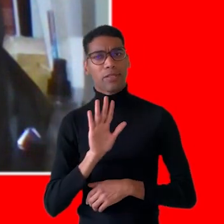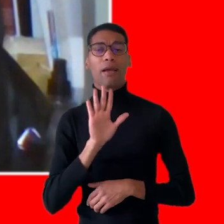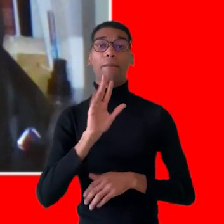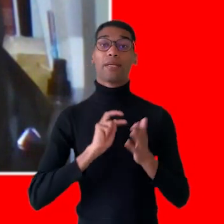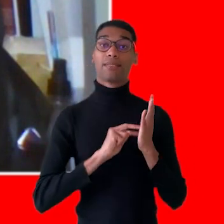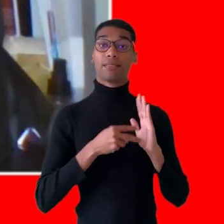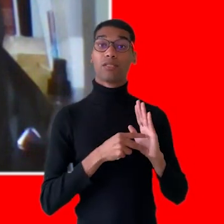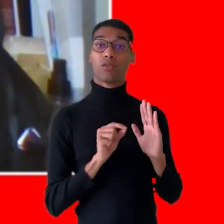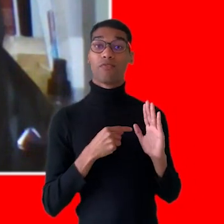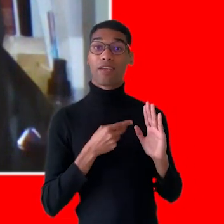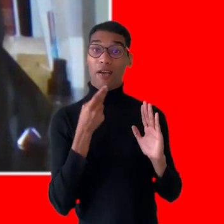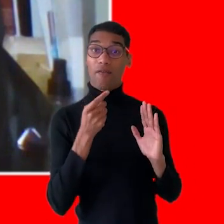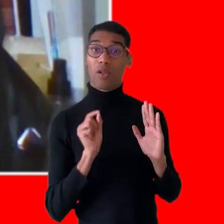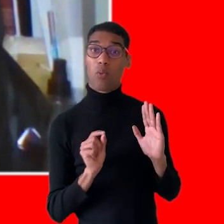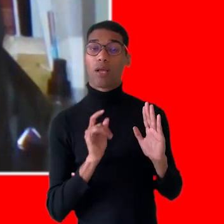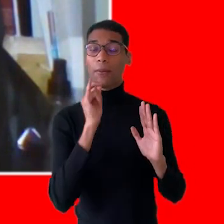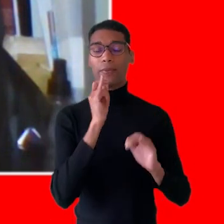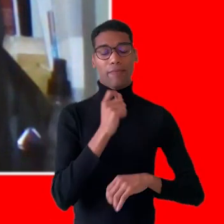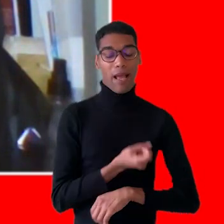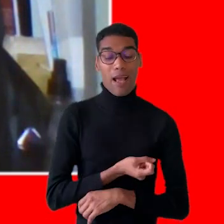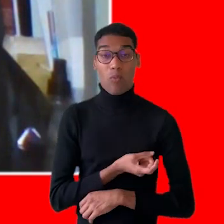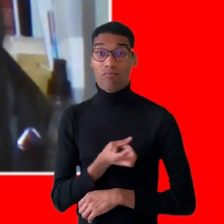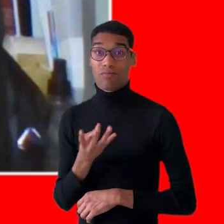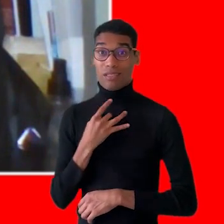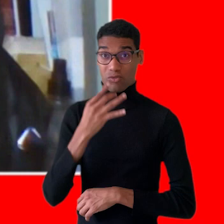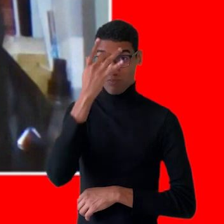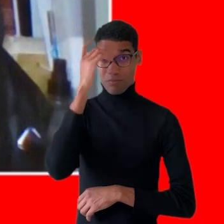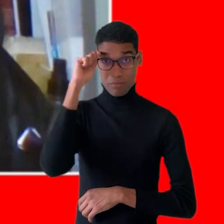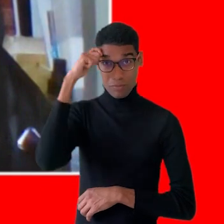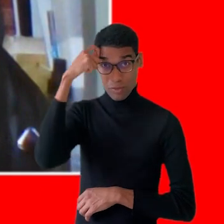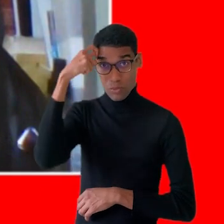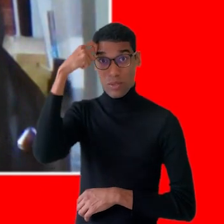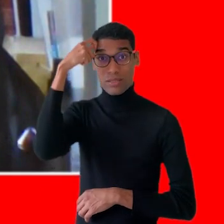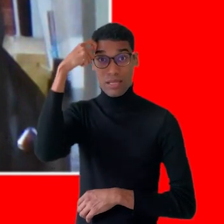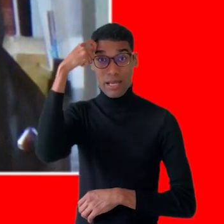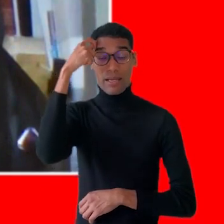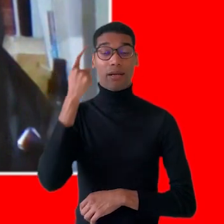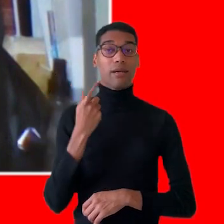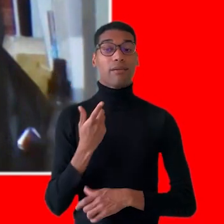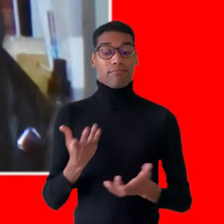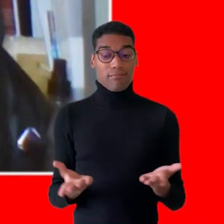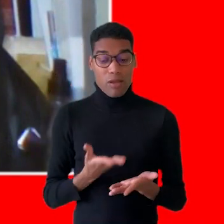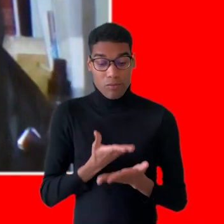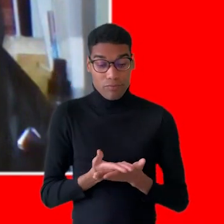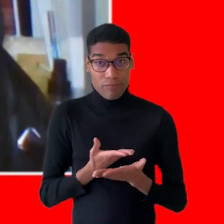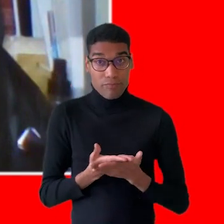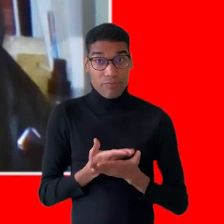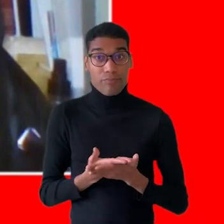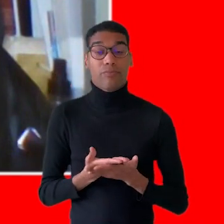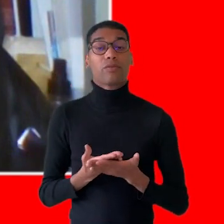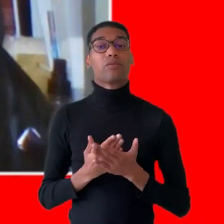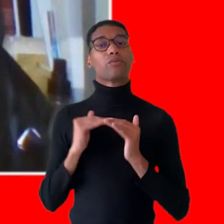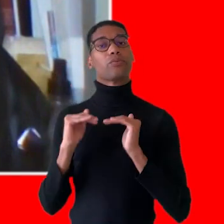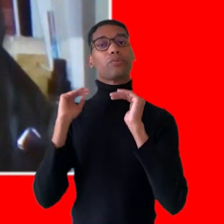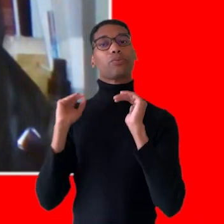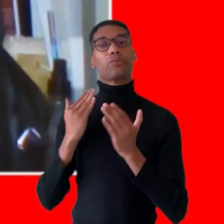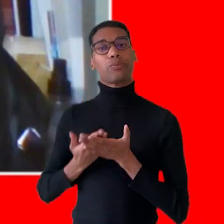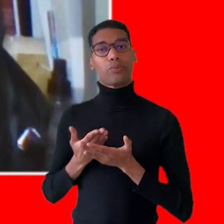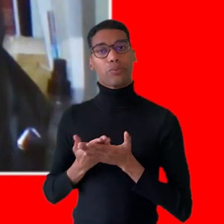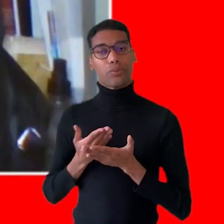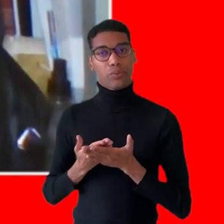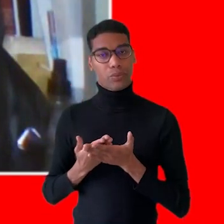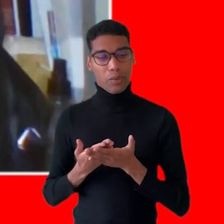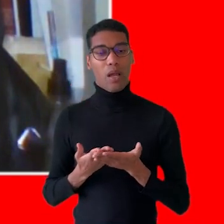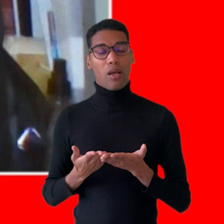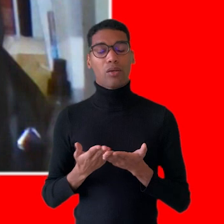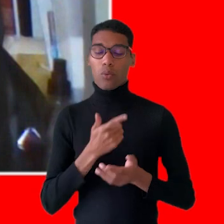superior, mas significa dizer que a quantidade de pessoas negras que atualmente fazem ensino superior,